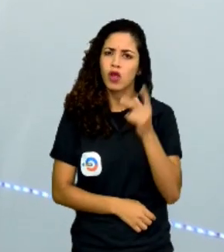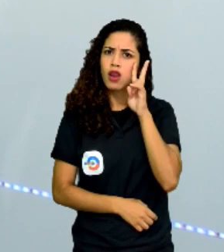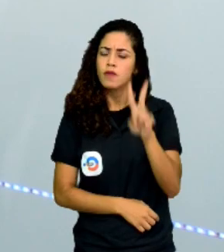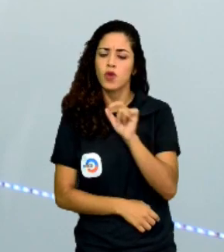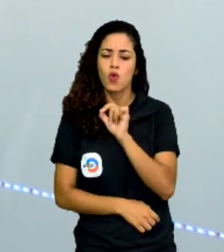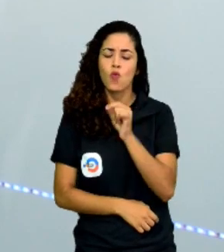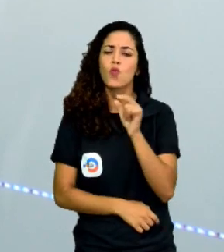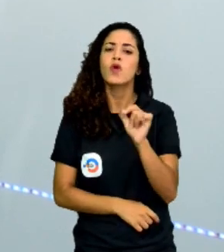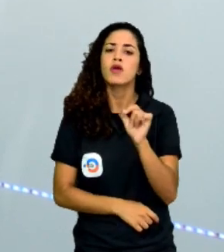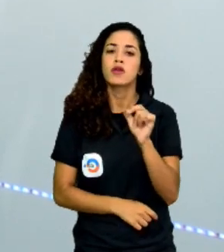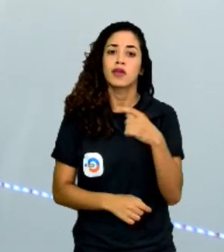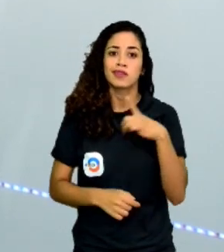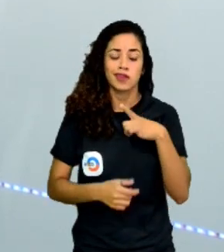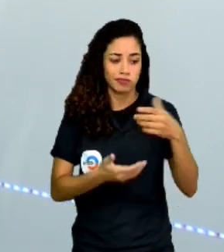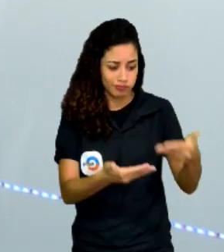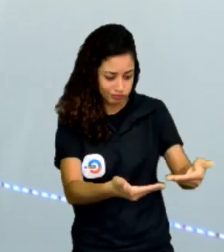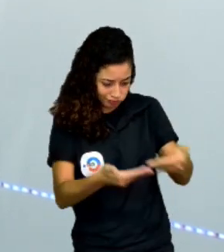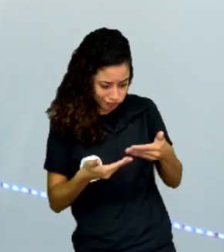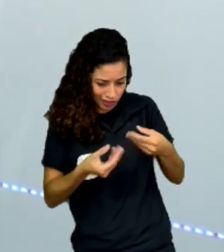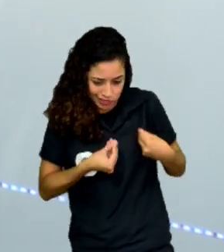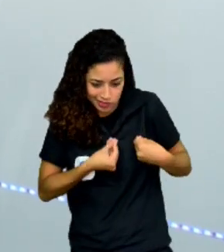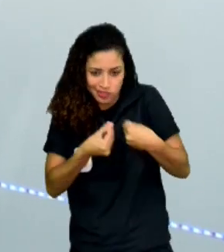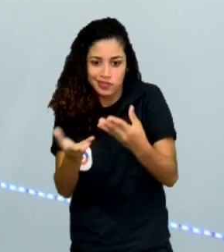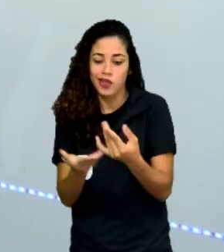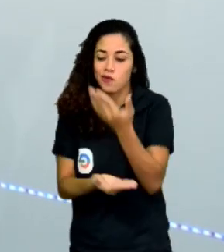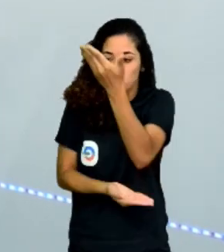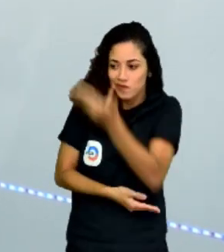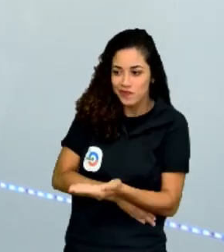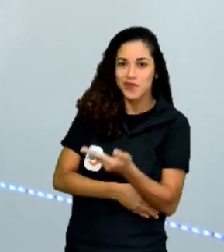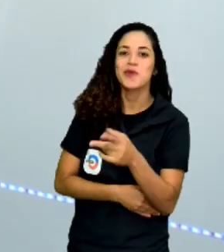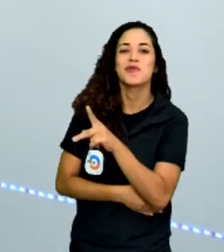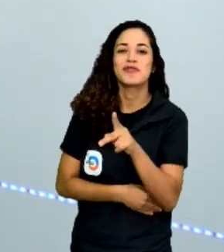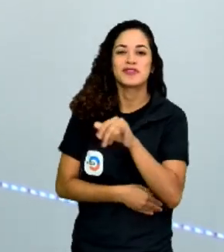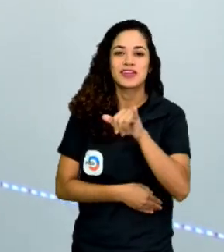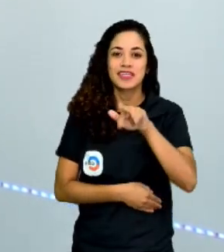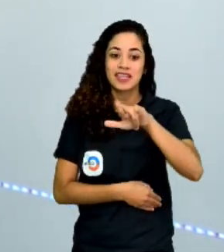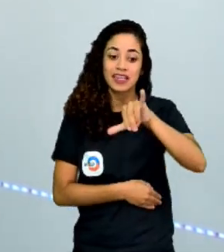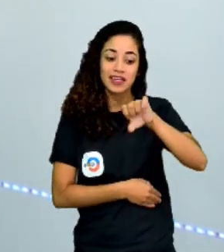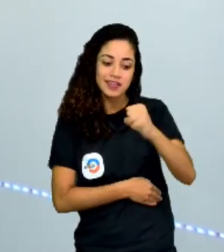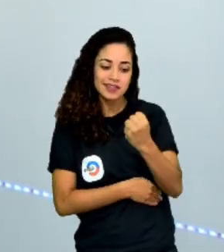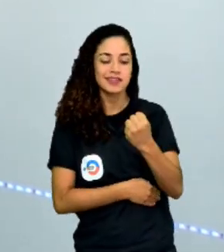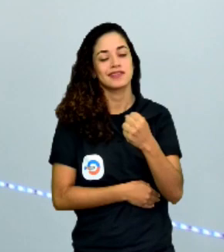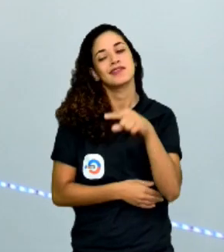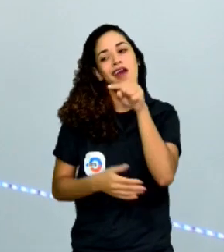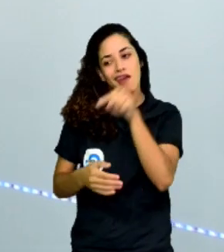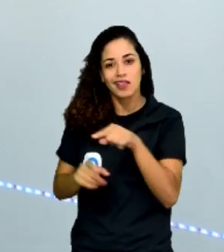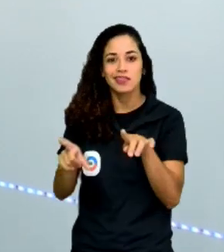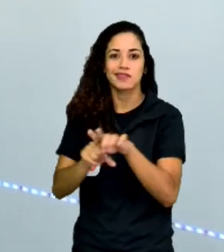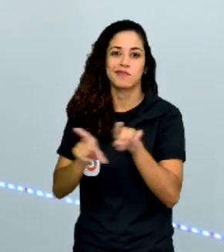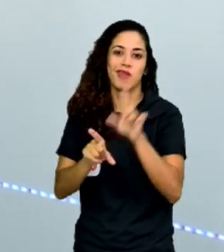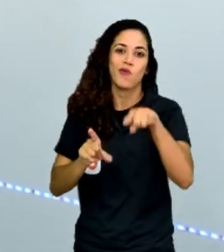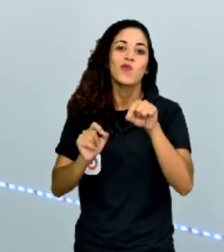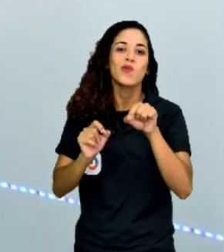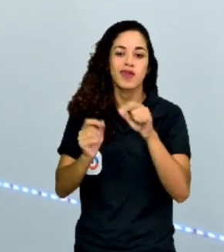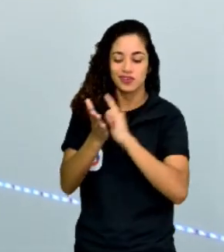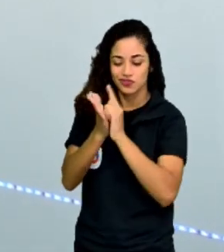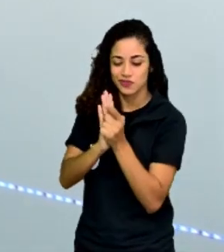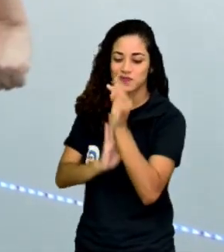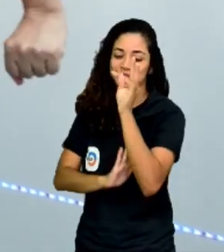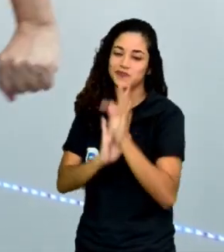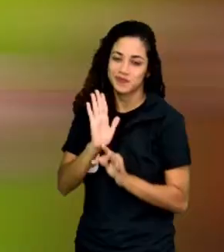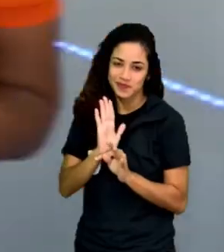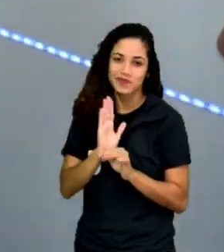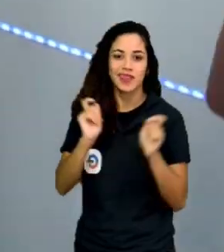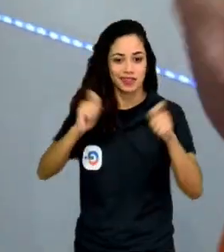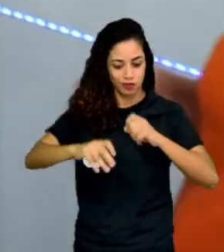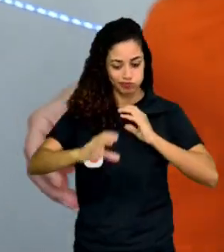que recebi um bilhete para entregar a você, professora Iris. Ah, o bilhete também é um gênero textual, porque ele também traz